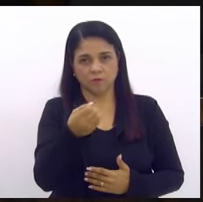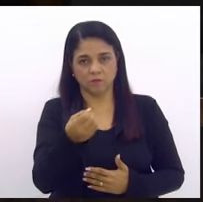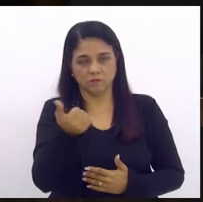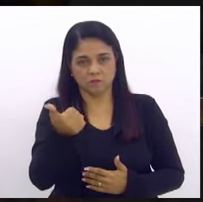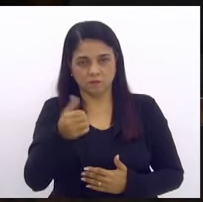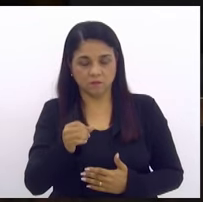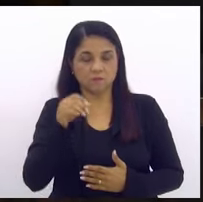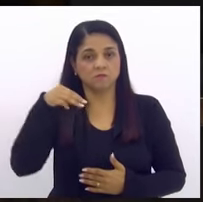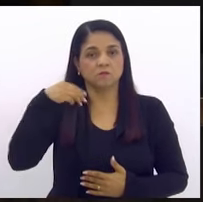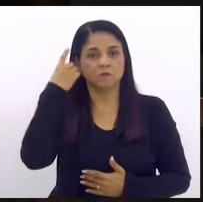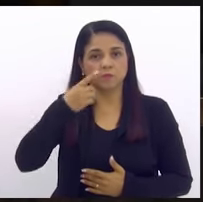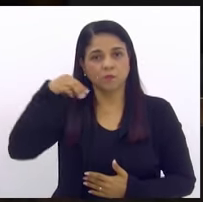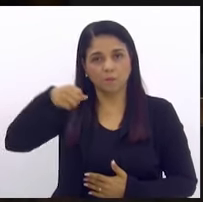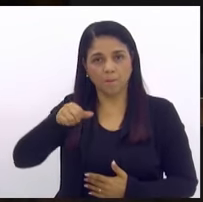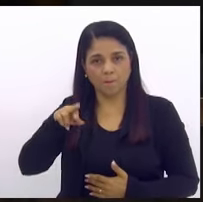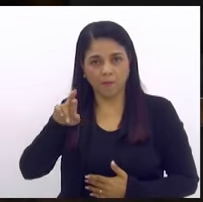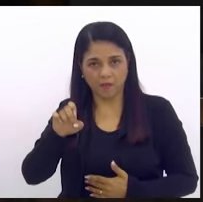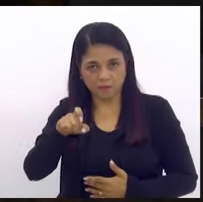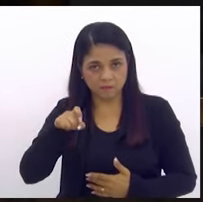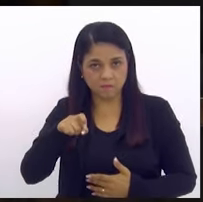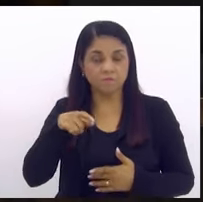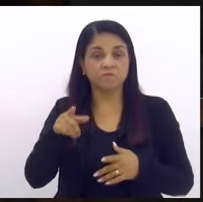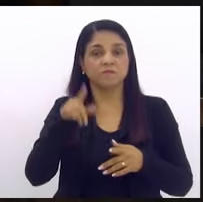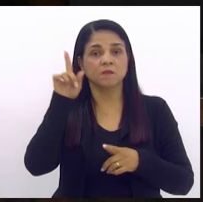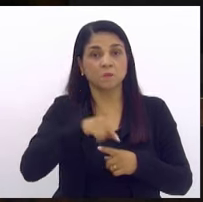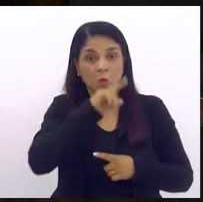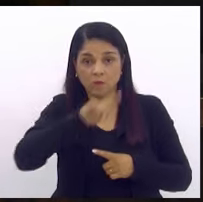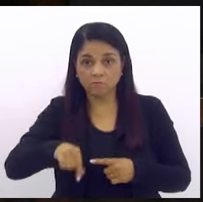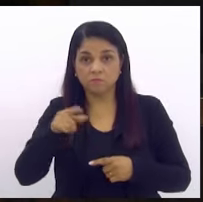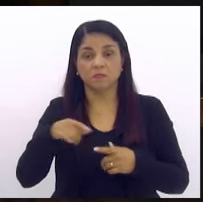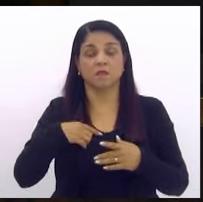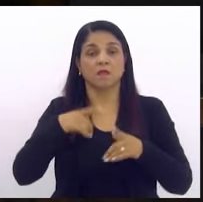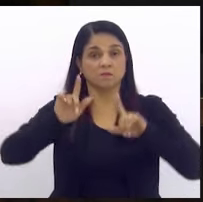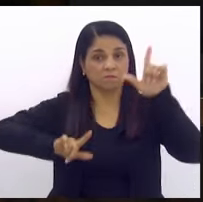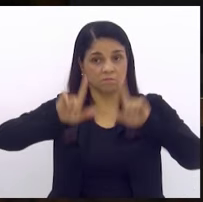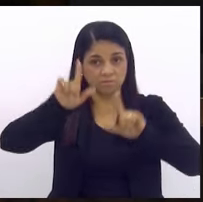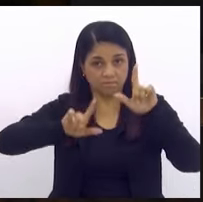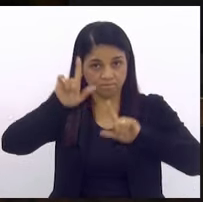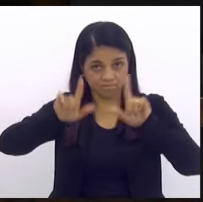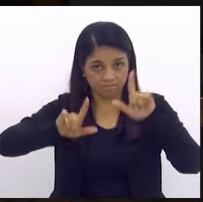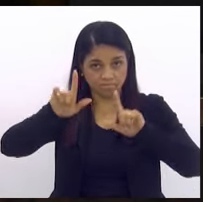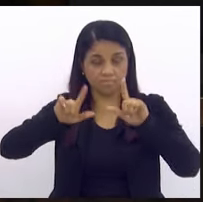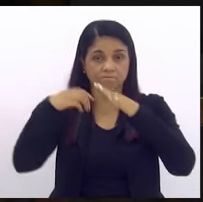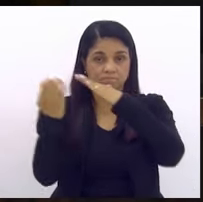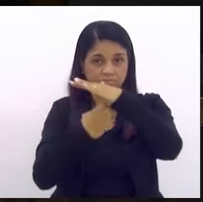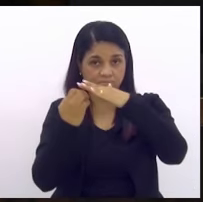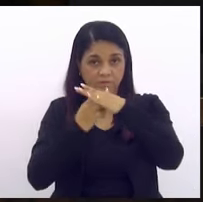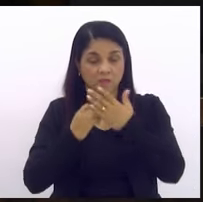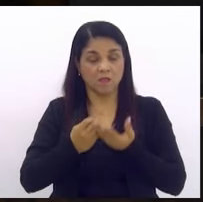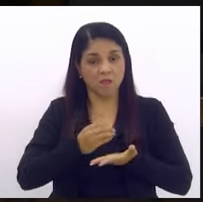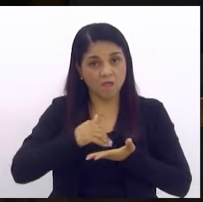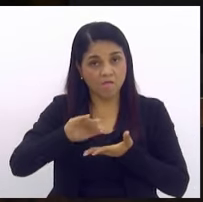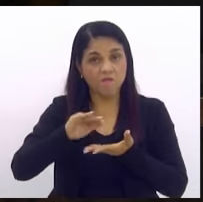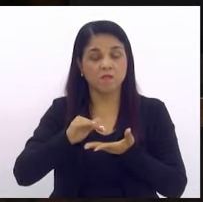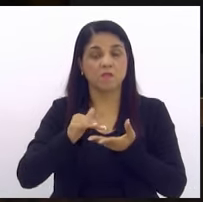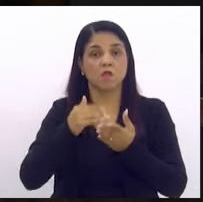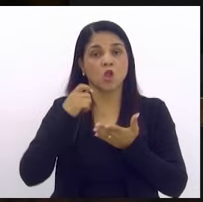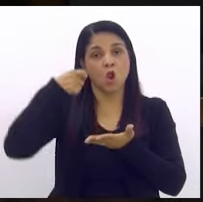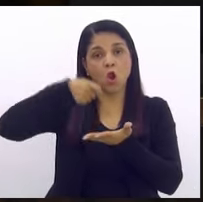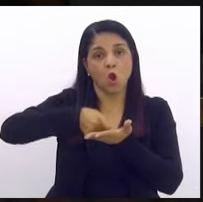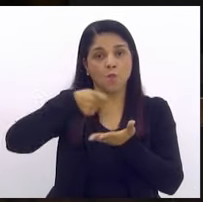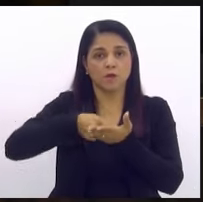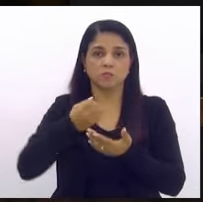que proíbe no Estado do Rio de Janeiro que as empresas de televisão por assinatura enviem cobranças ou qualquer outro tipo de